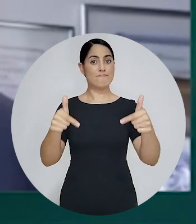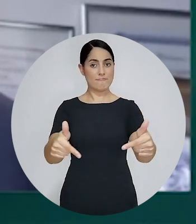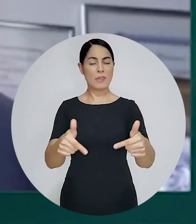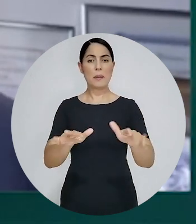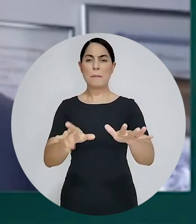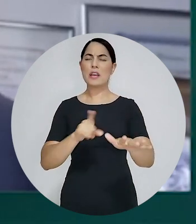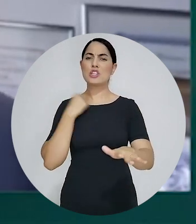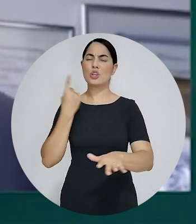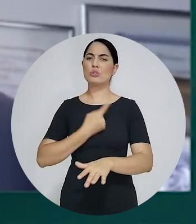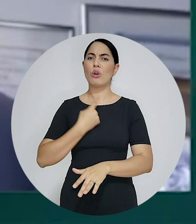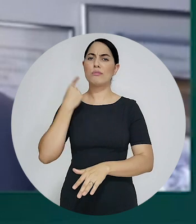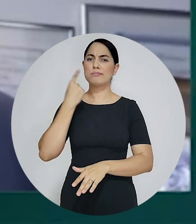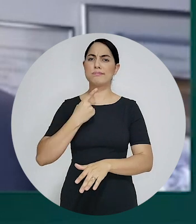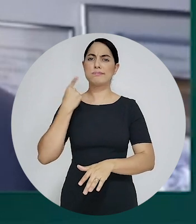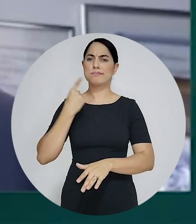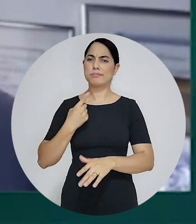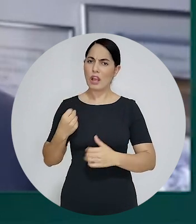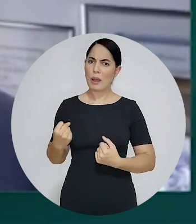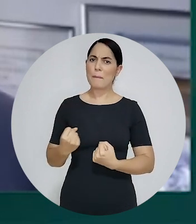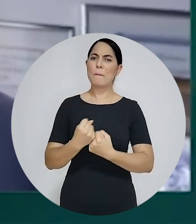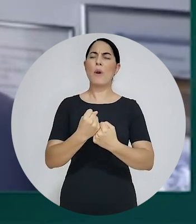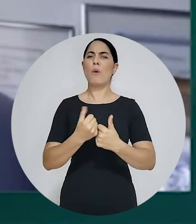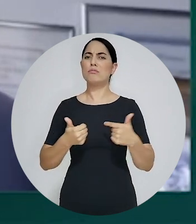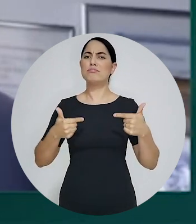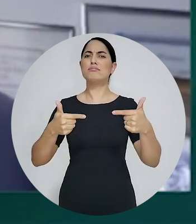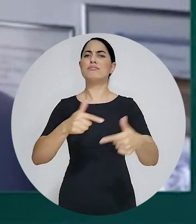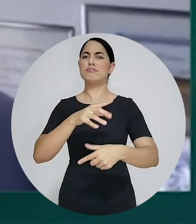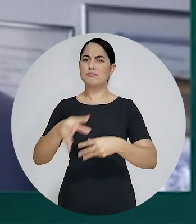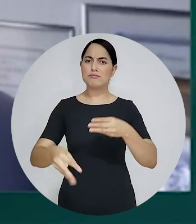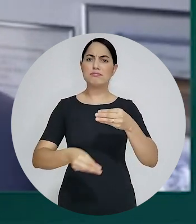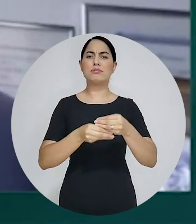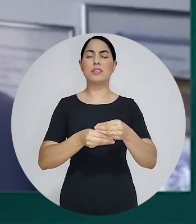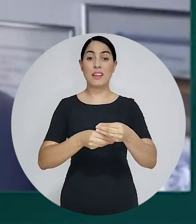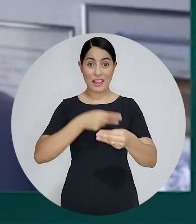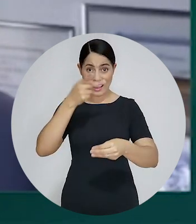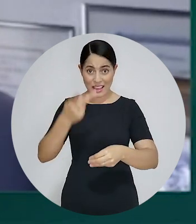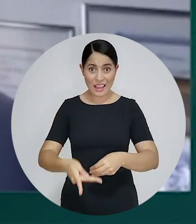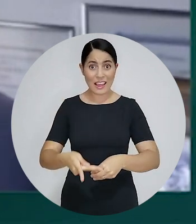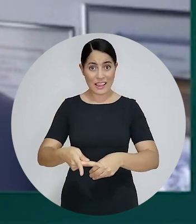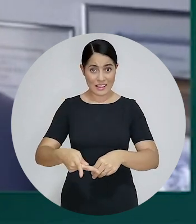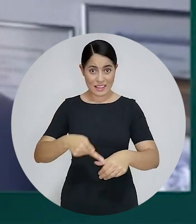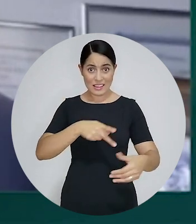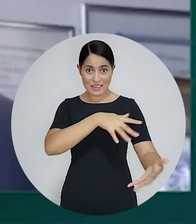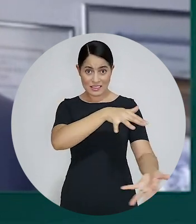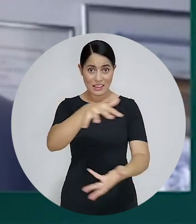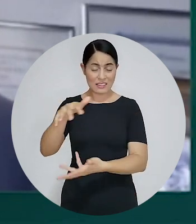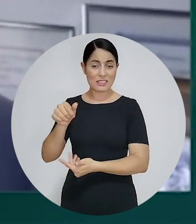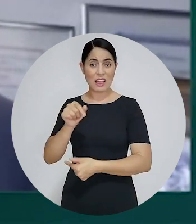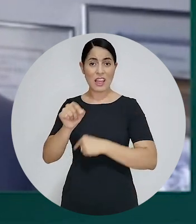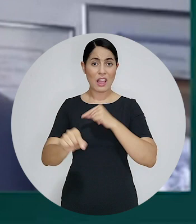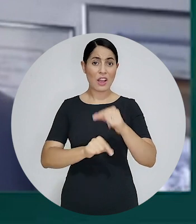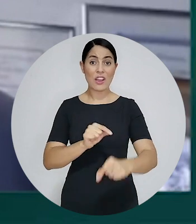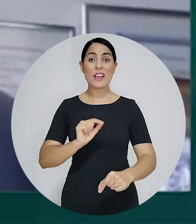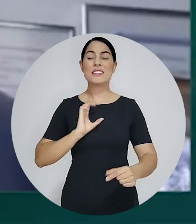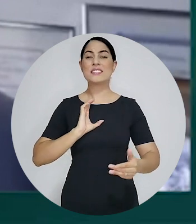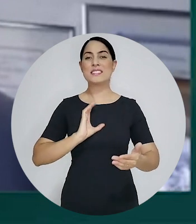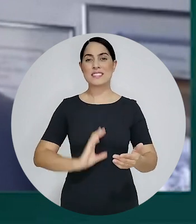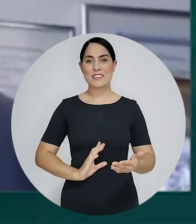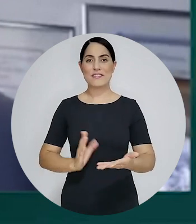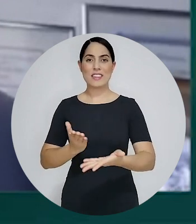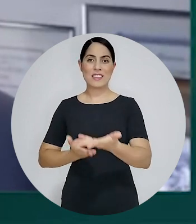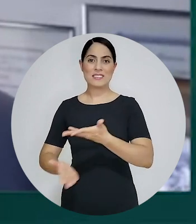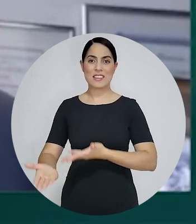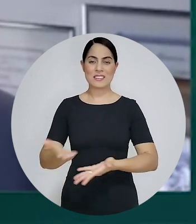deixar no nosso processo, na nossa perspectiva de avanço do processo humano na Terra, de